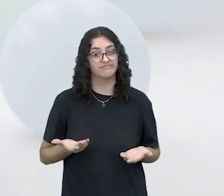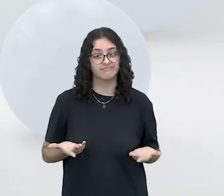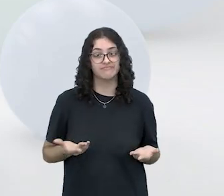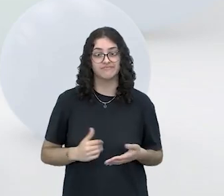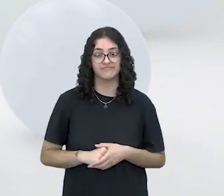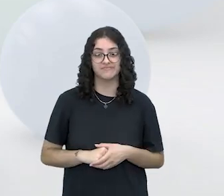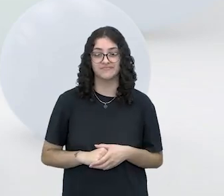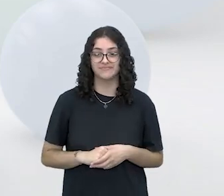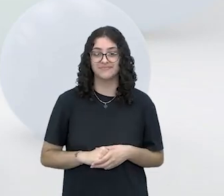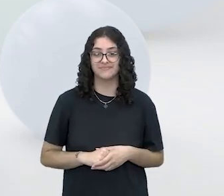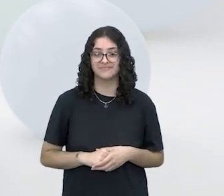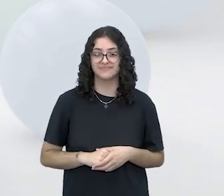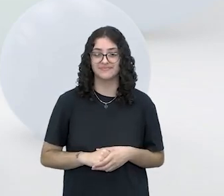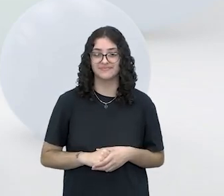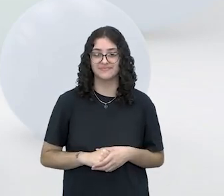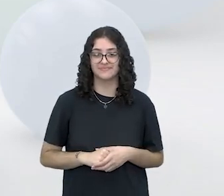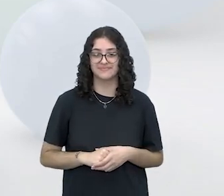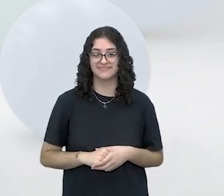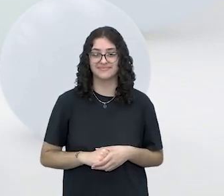aqui?